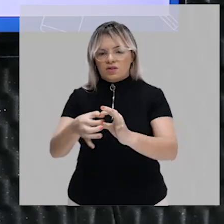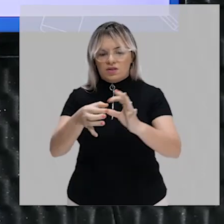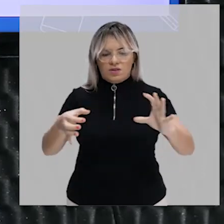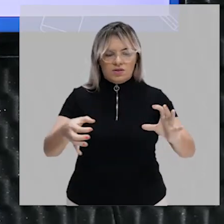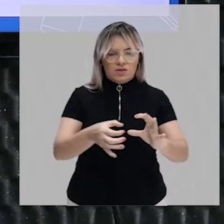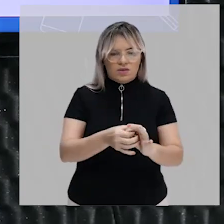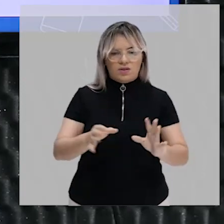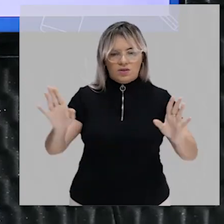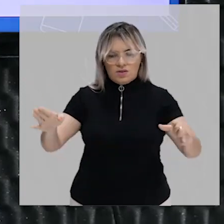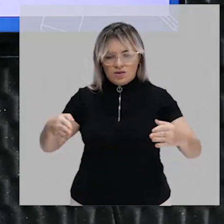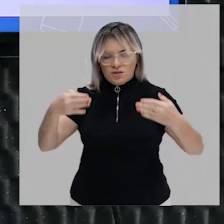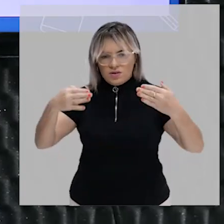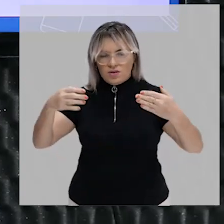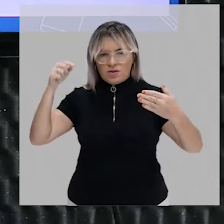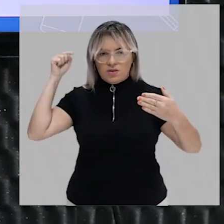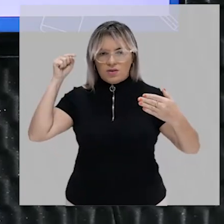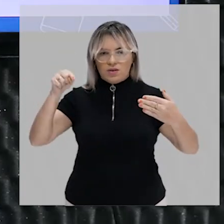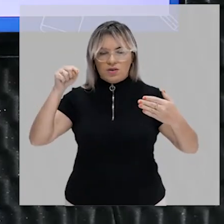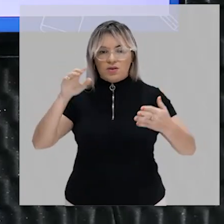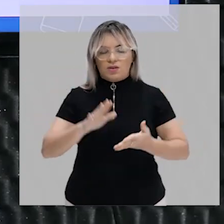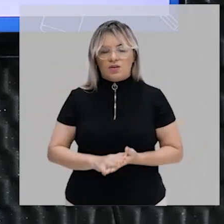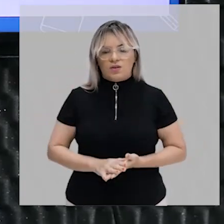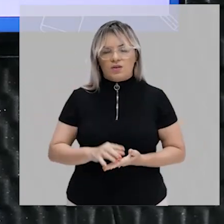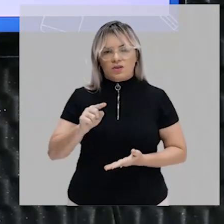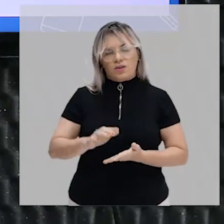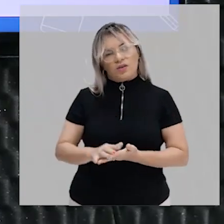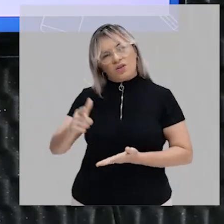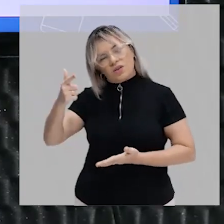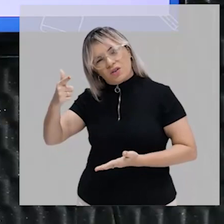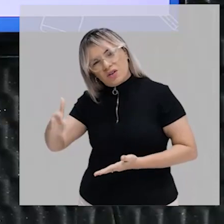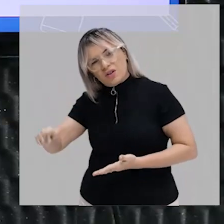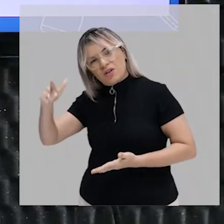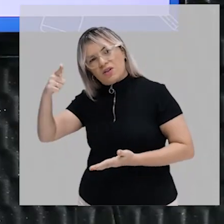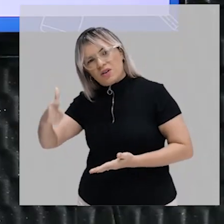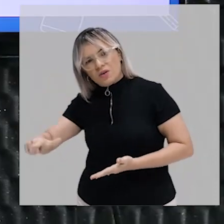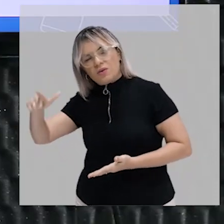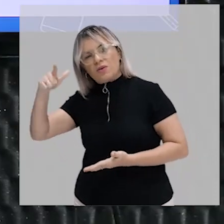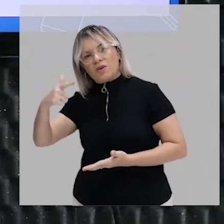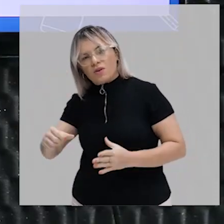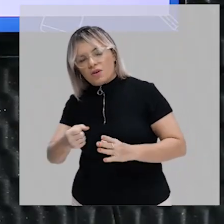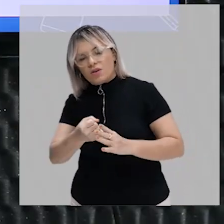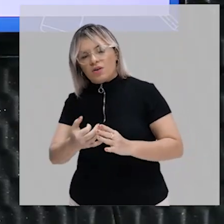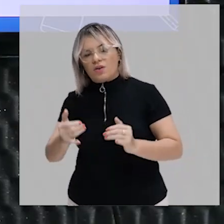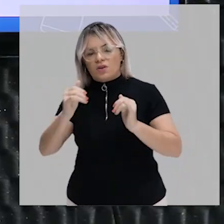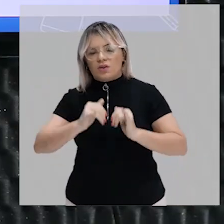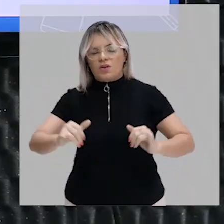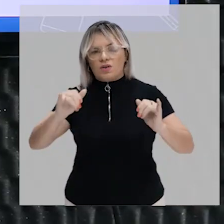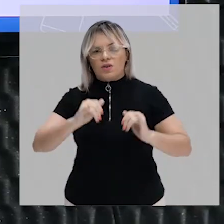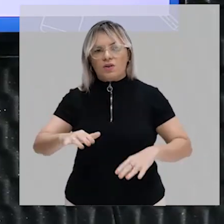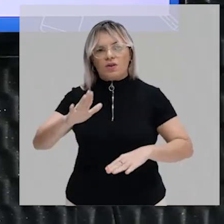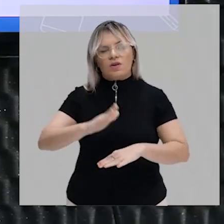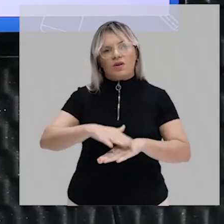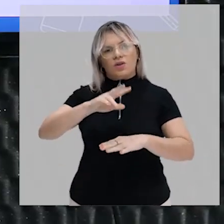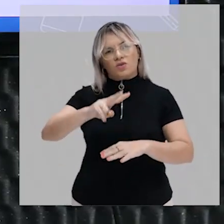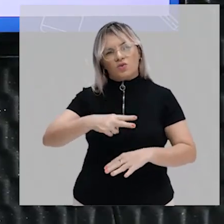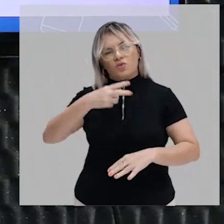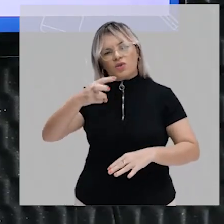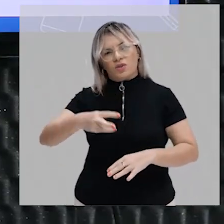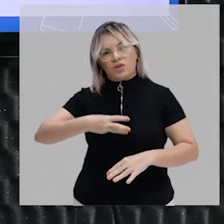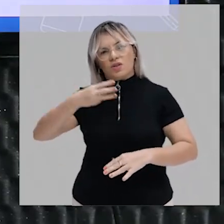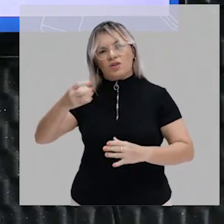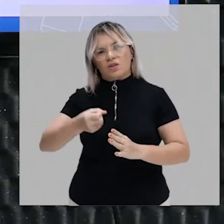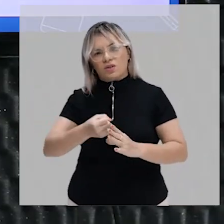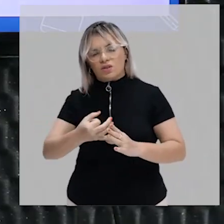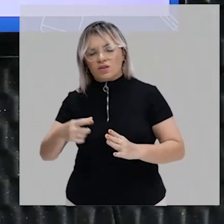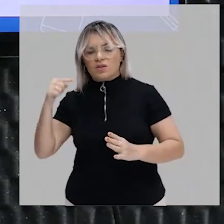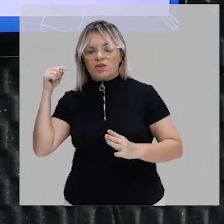atento, muito atento, para não acabar de conferir várias vezes a mesma informação. No caso, duas ou três vezes, a depender da quantidade de